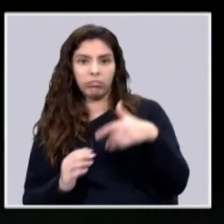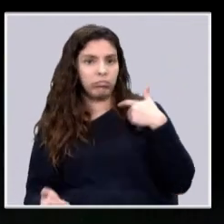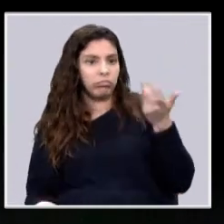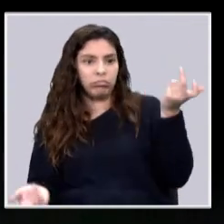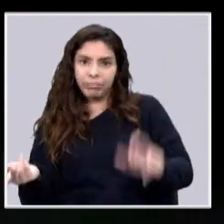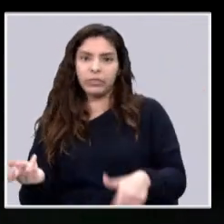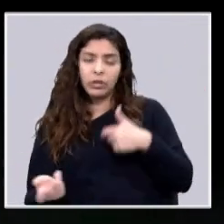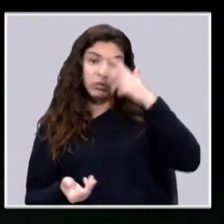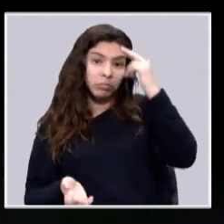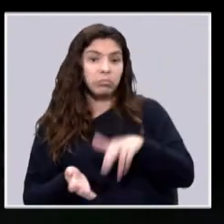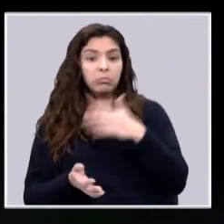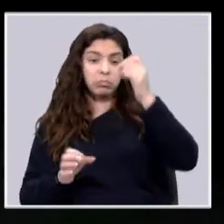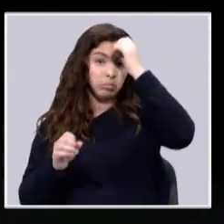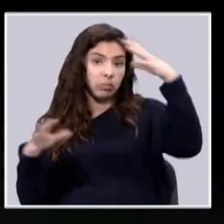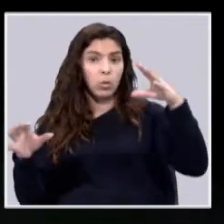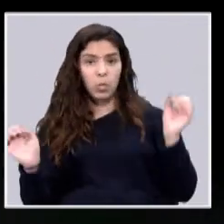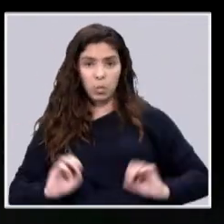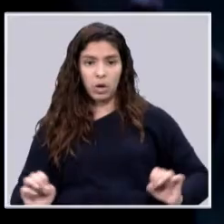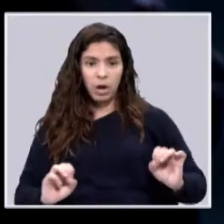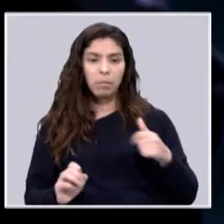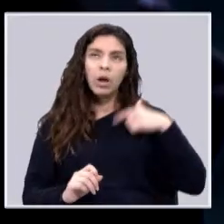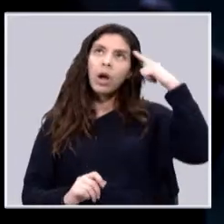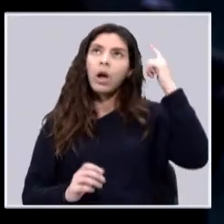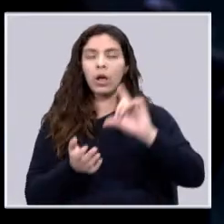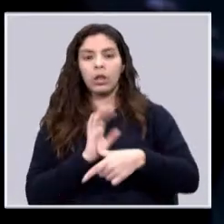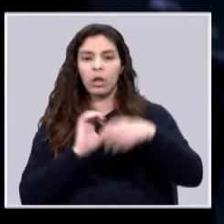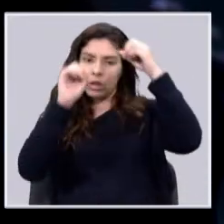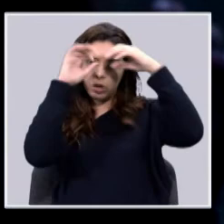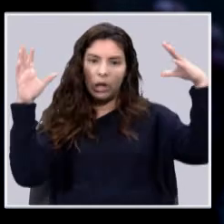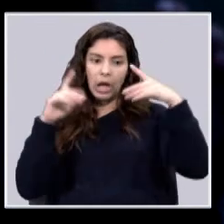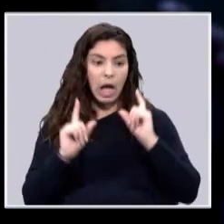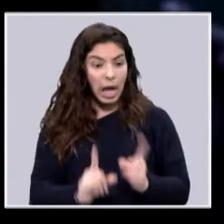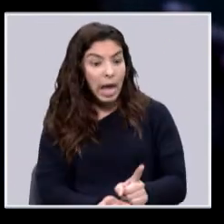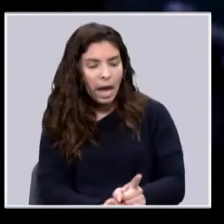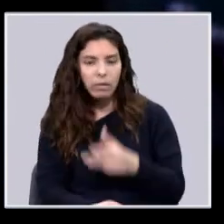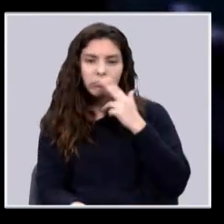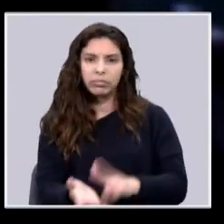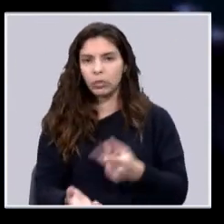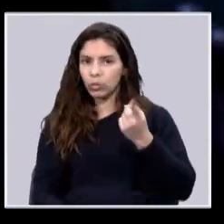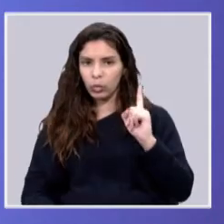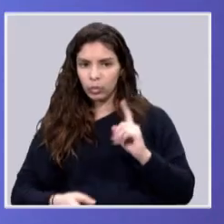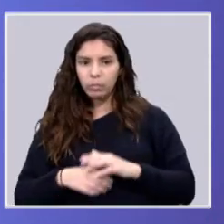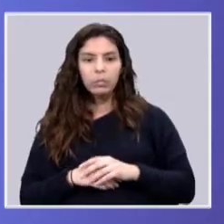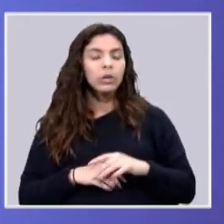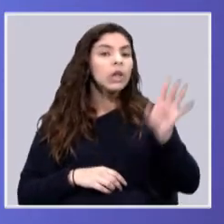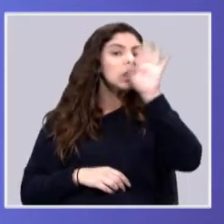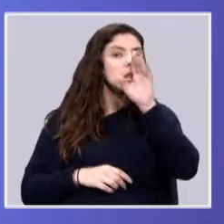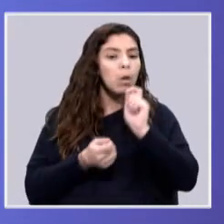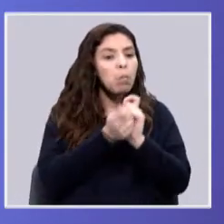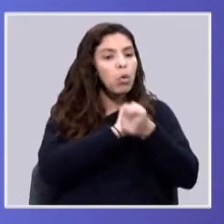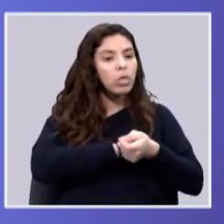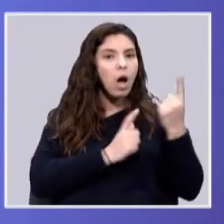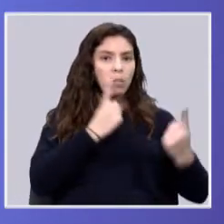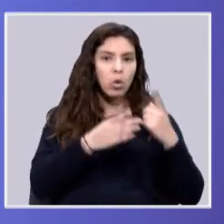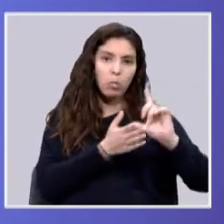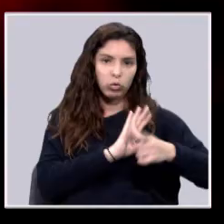mais espontânea. A imagem que nós temos na nossa cabeça sobre o projeto que queremos às vezes nunca fica como acontece. Acho que se eu tivesse a oportunidade de